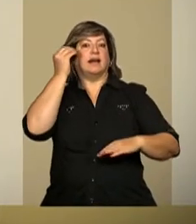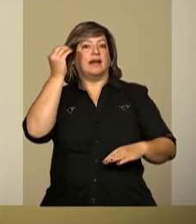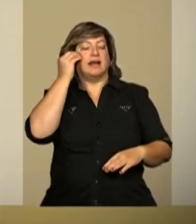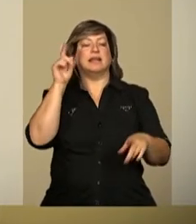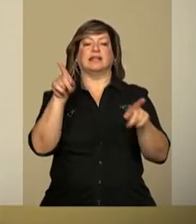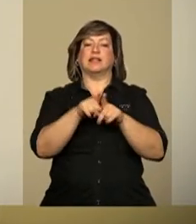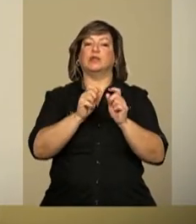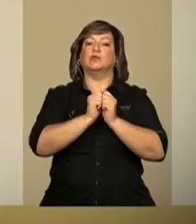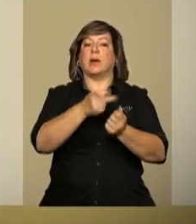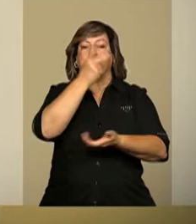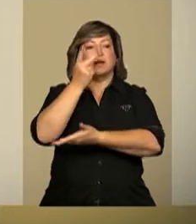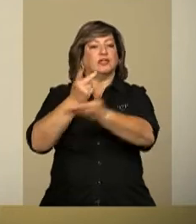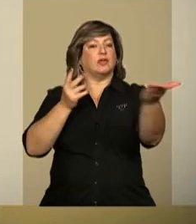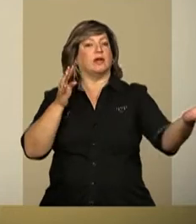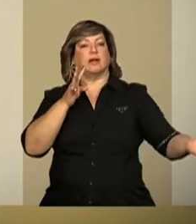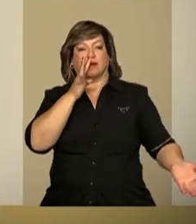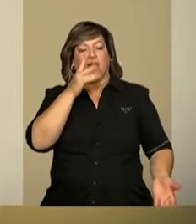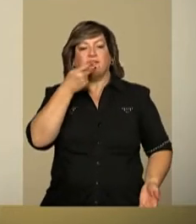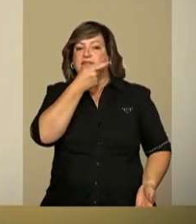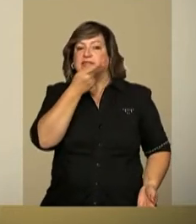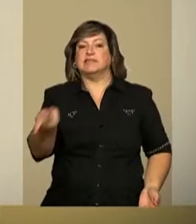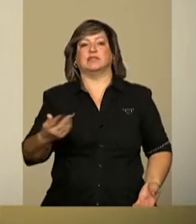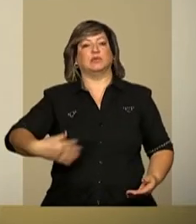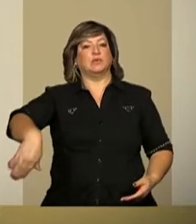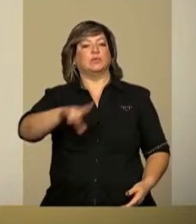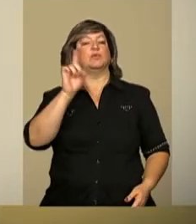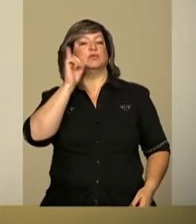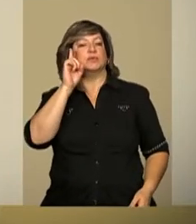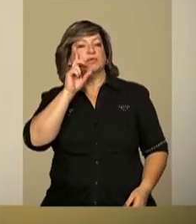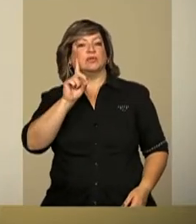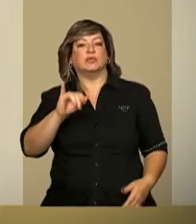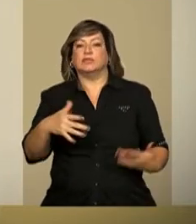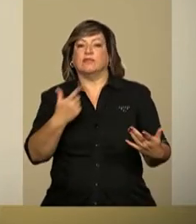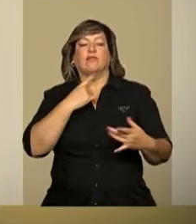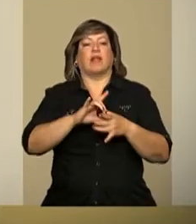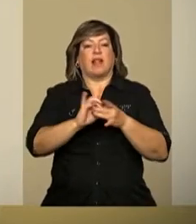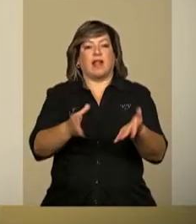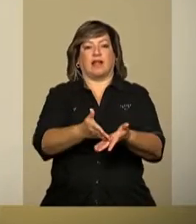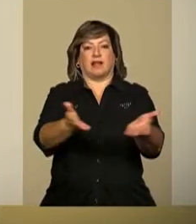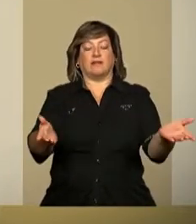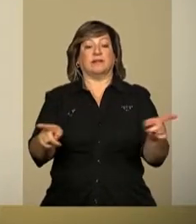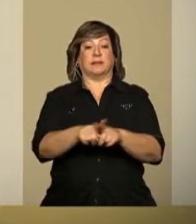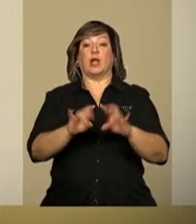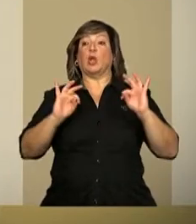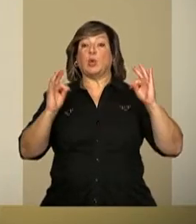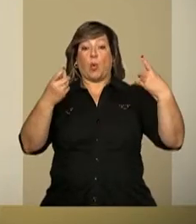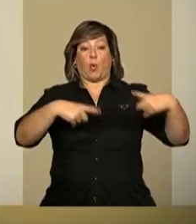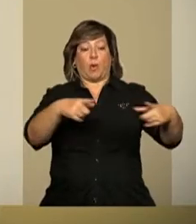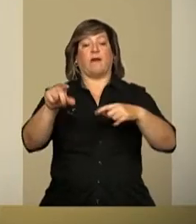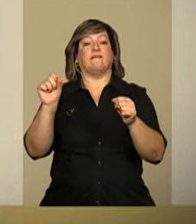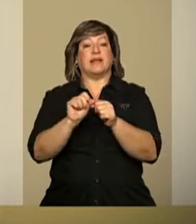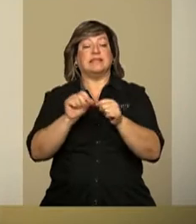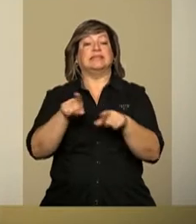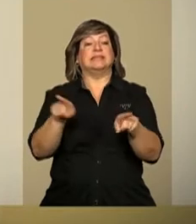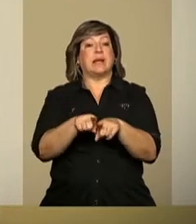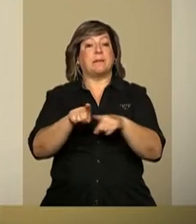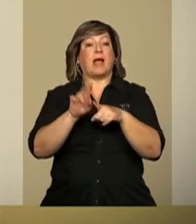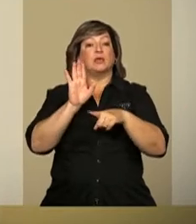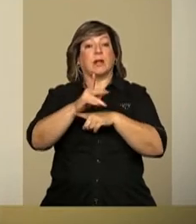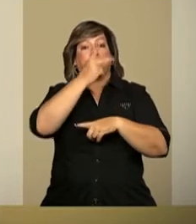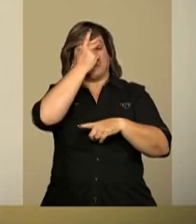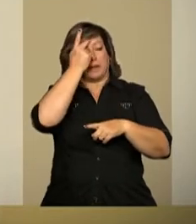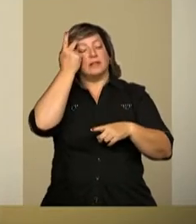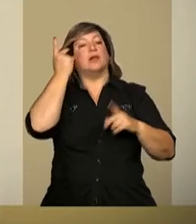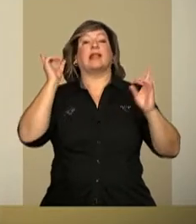cotidiano de nossas vidas em todos os monumentos e espaços públicos vamos fazer também obras de acessibilidade sabe